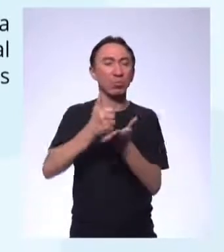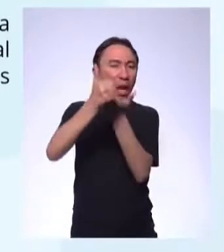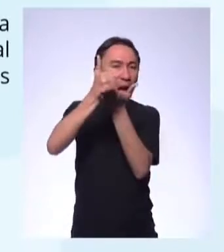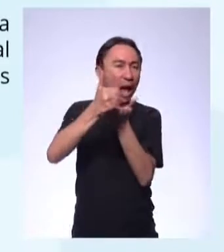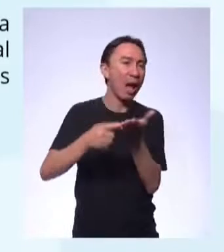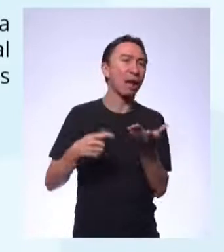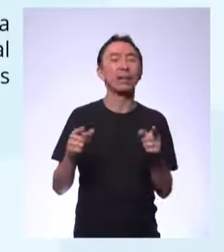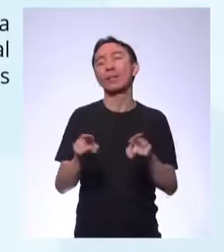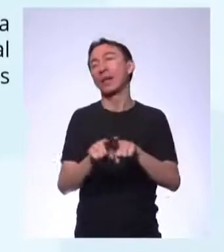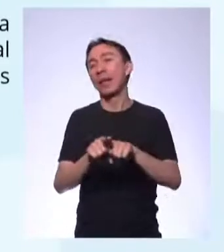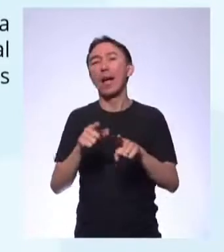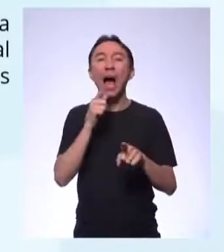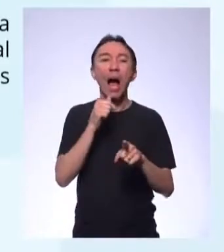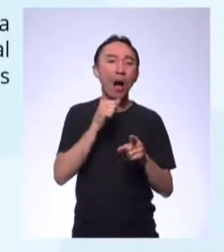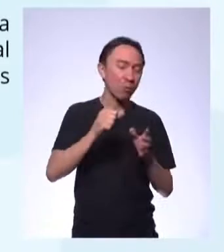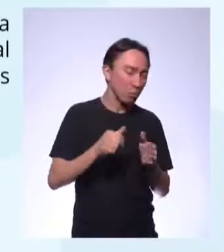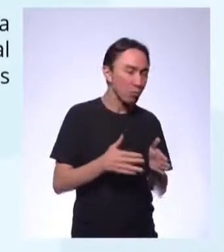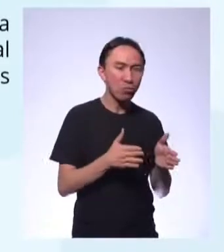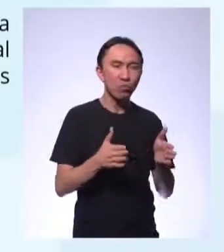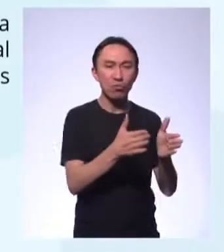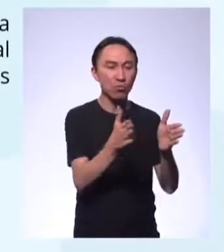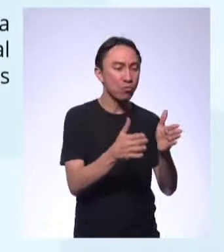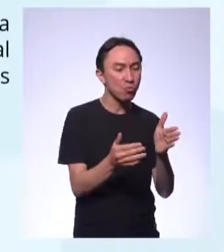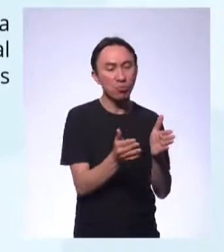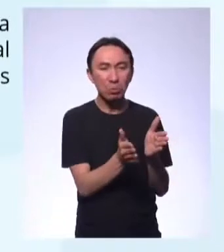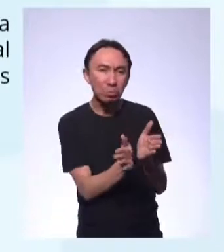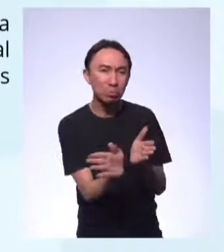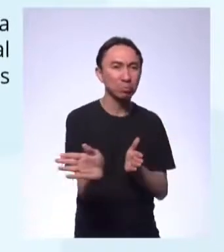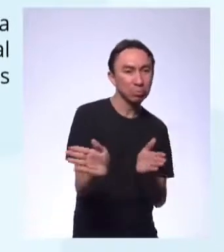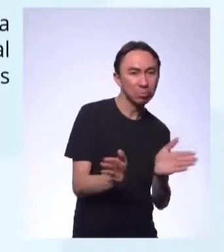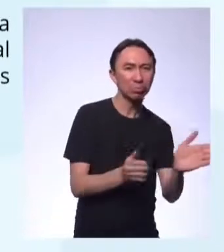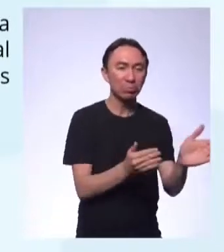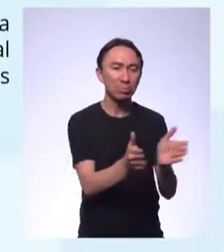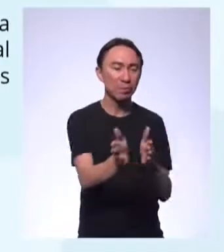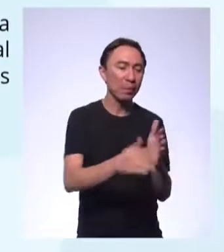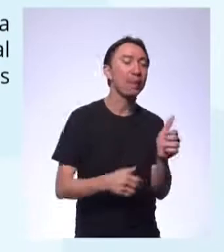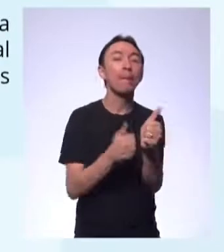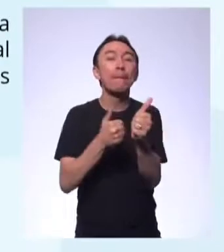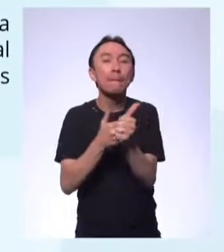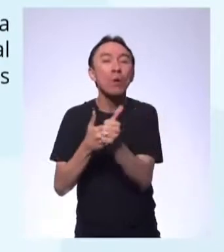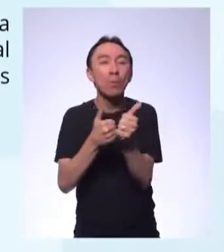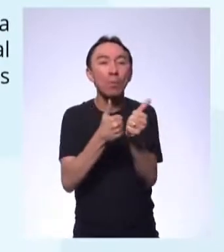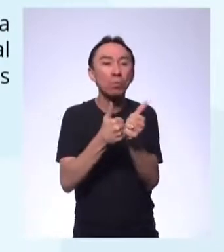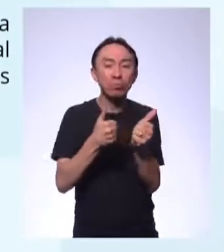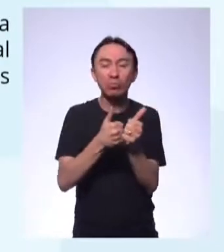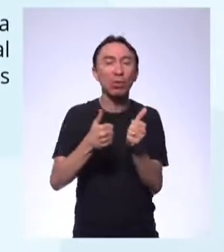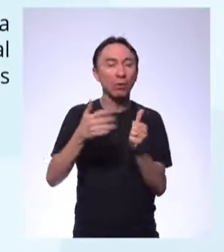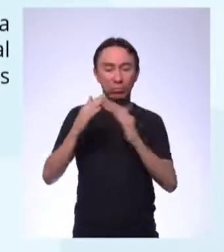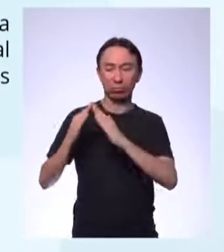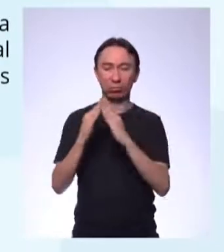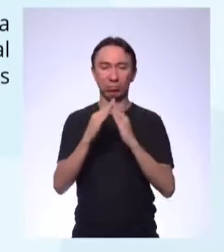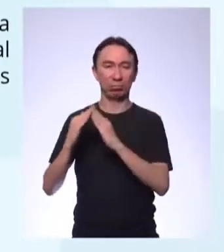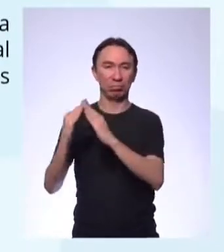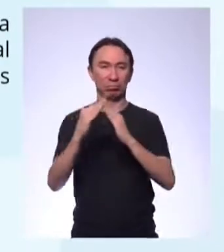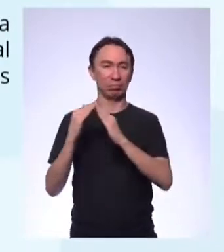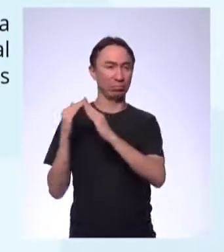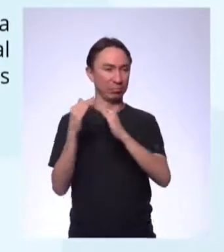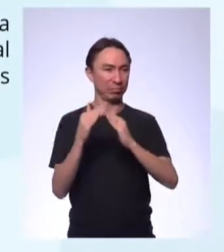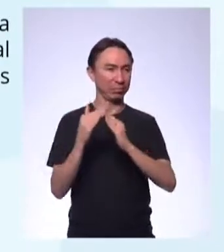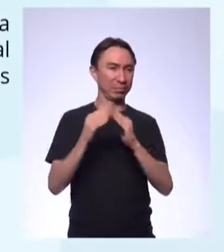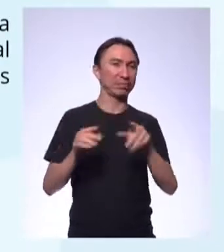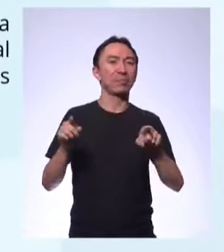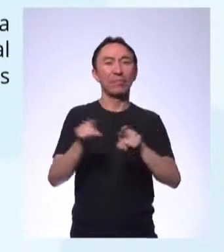drenagem, rios, seus afluentes, subafluentes, próximos à comunidade em que vive. Discutir a importância das unidades